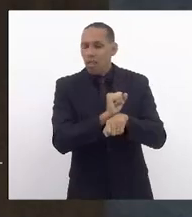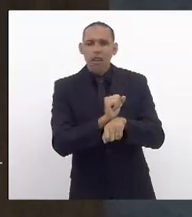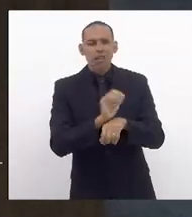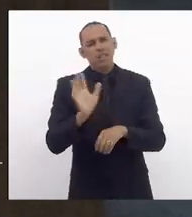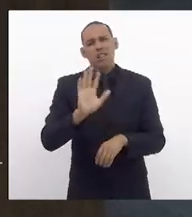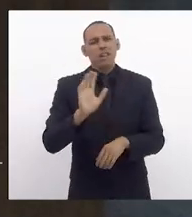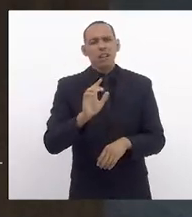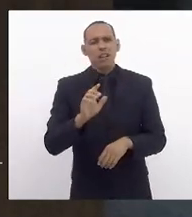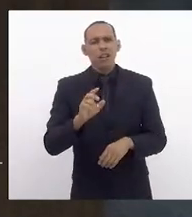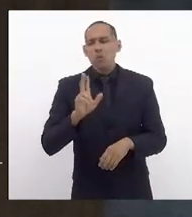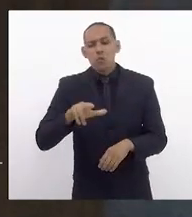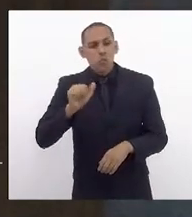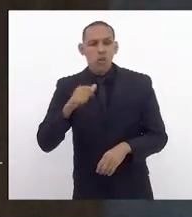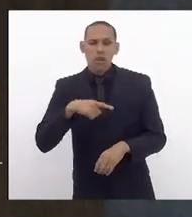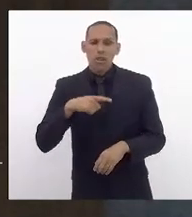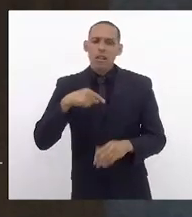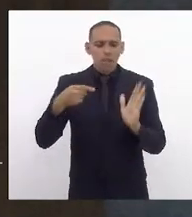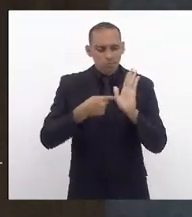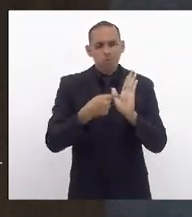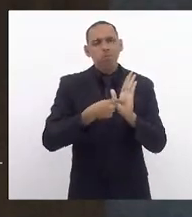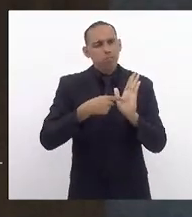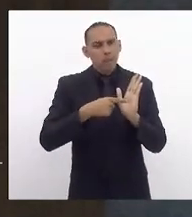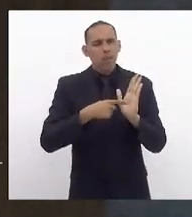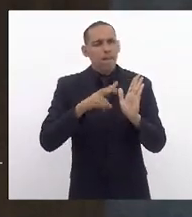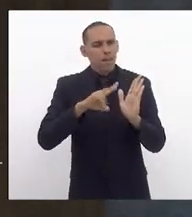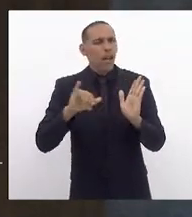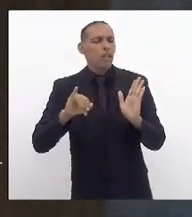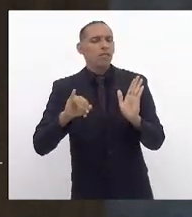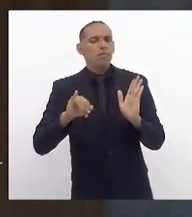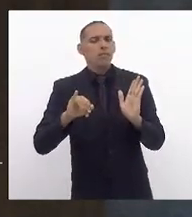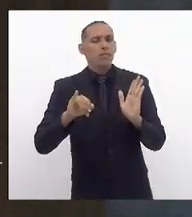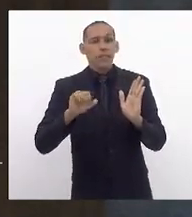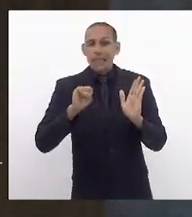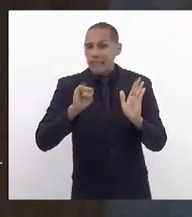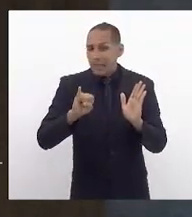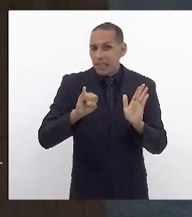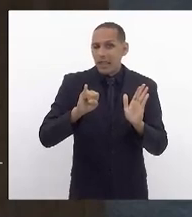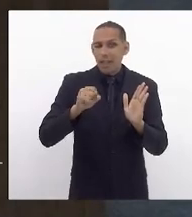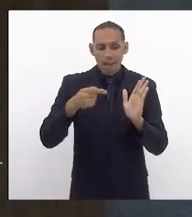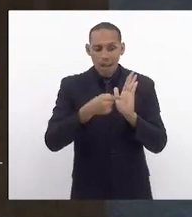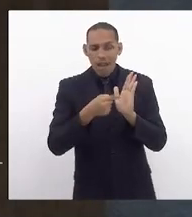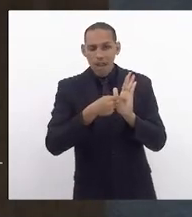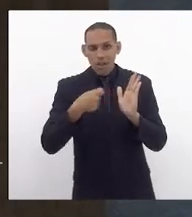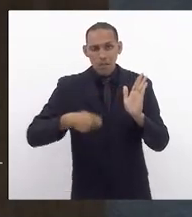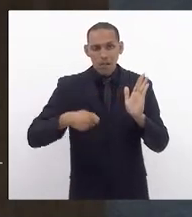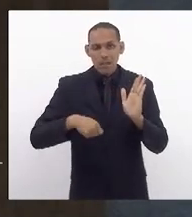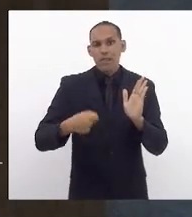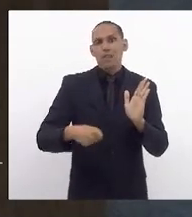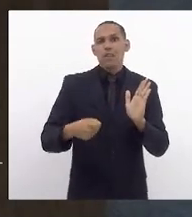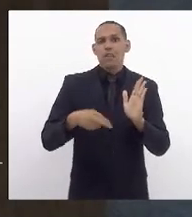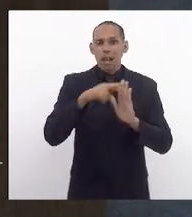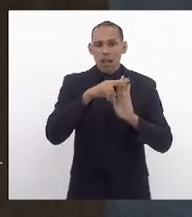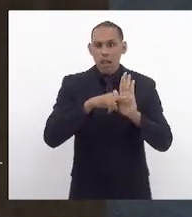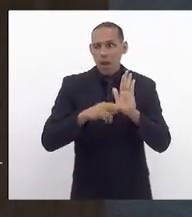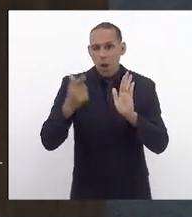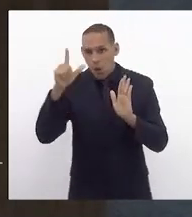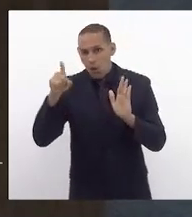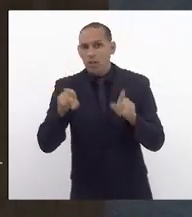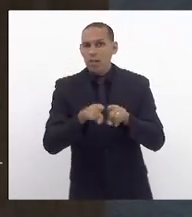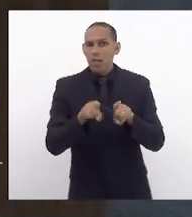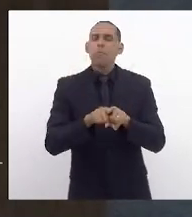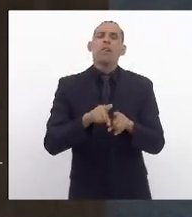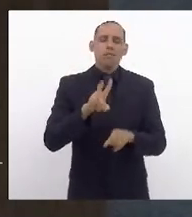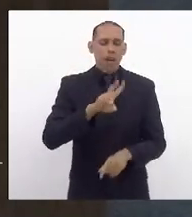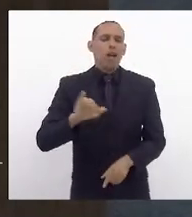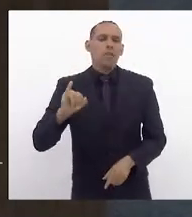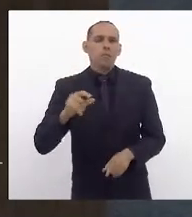nunca sai. Esta irá sair. E se depender para essa sair que outras leis sejam regulamentadas, ela será.